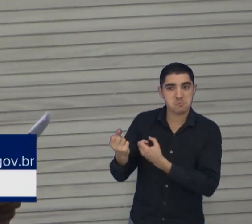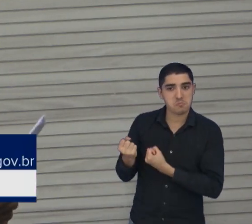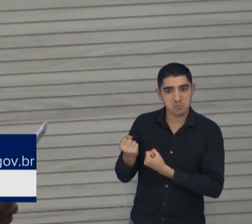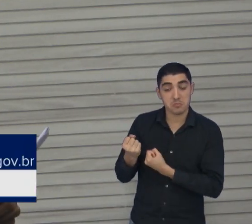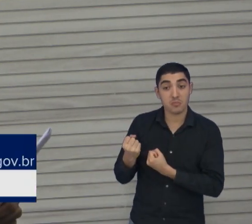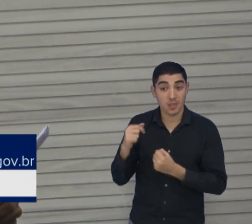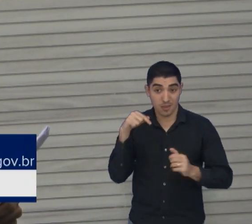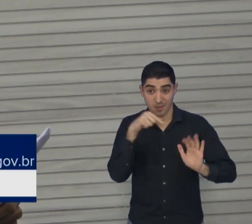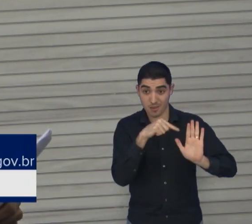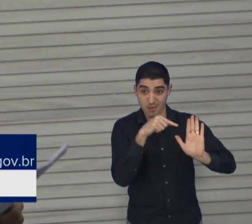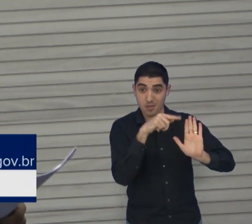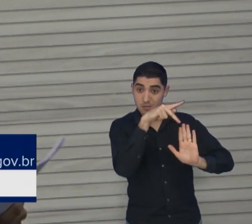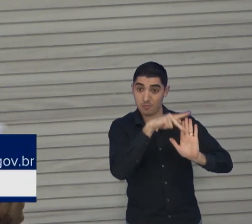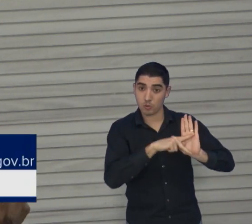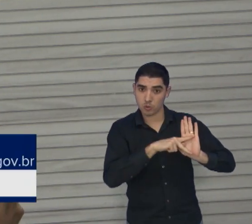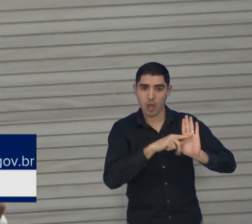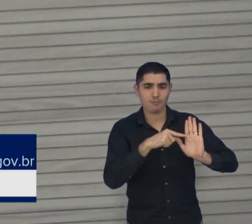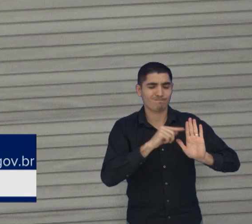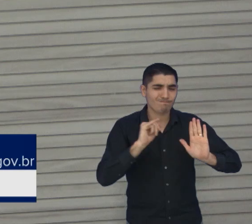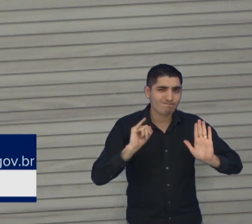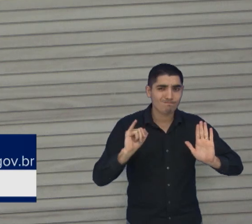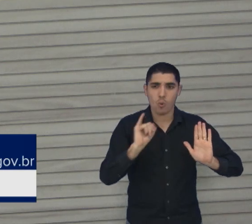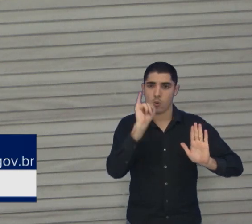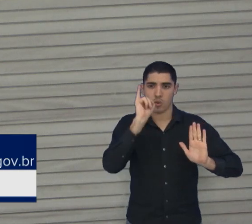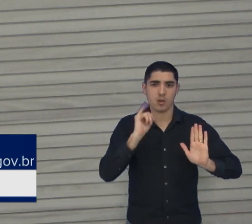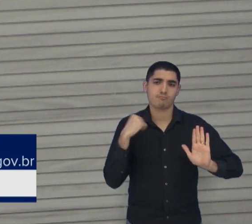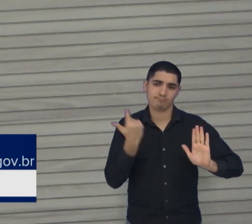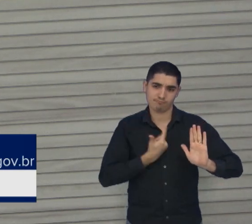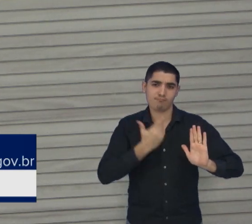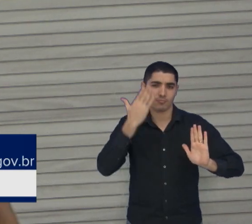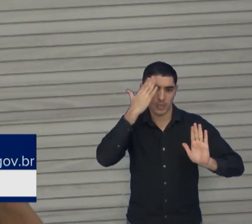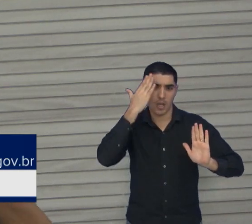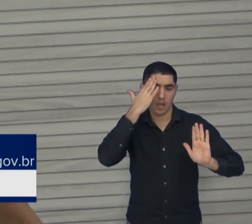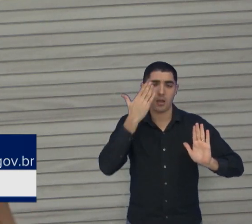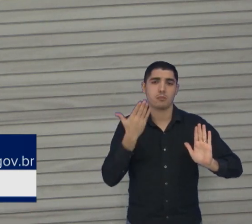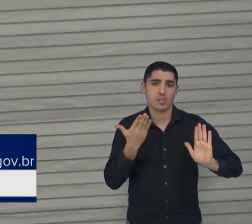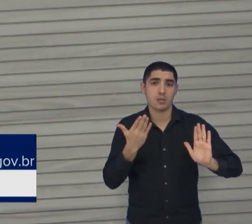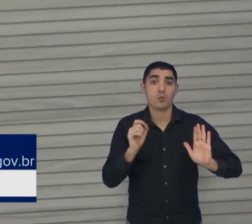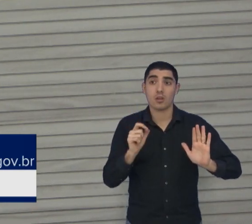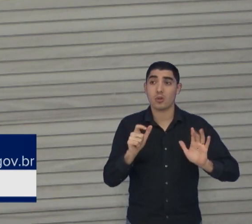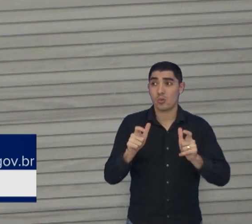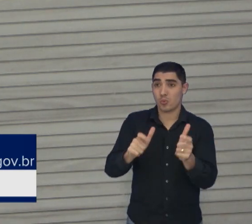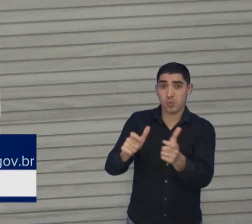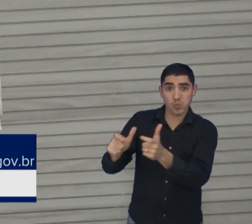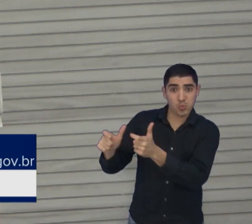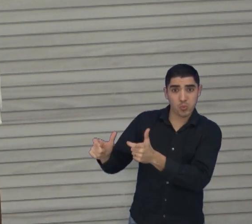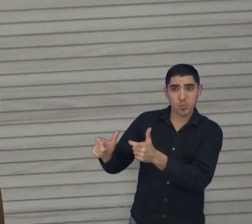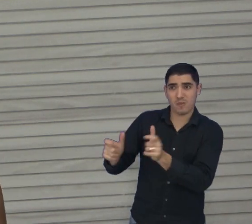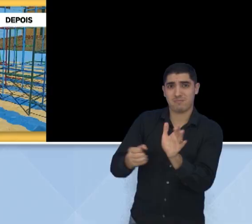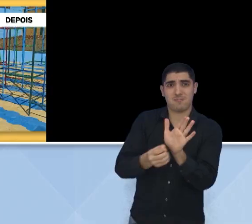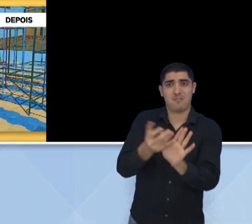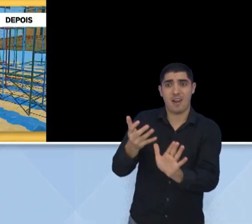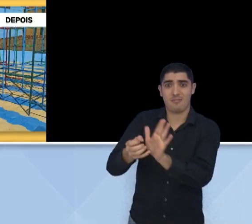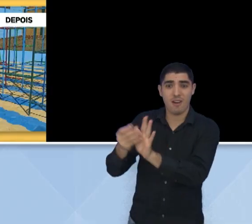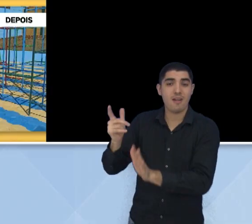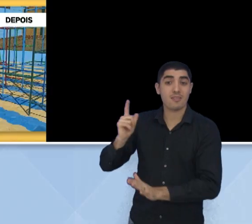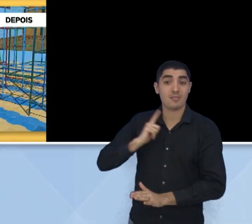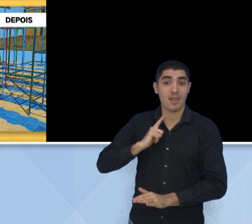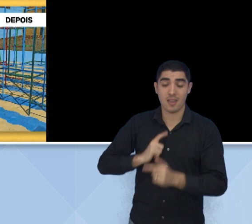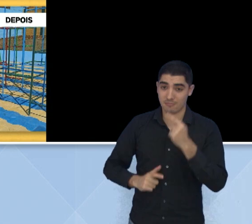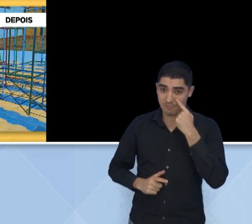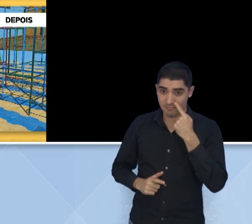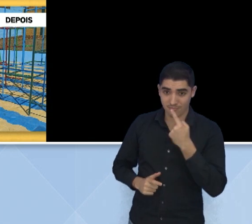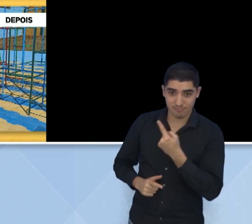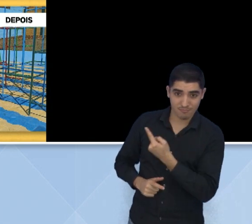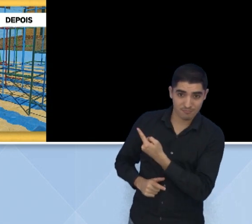um projeto de extrema importância, né? A gente sabe que em vários lugares aqui da cidade já temos alguns playgrounds